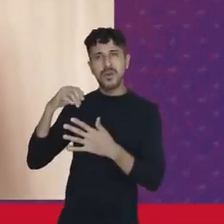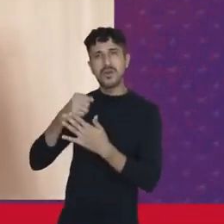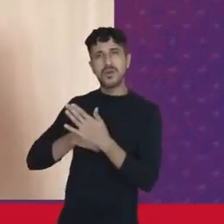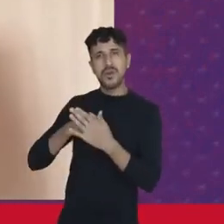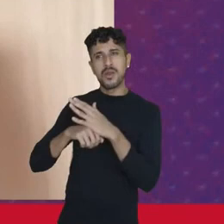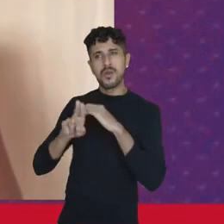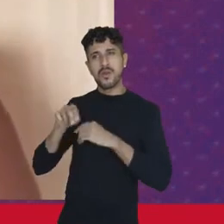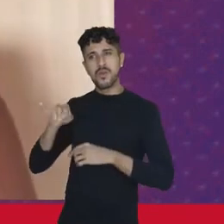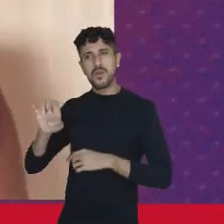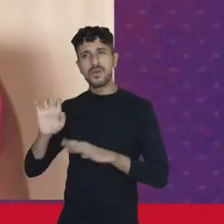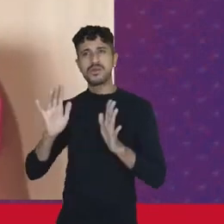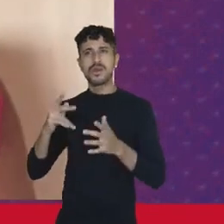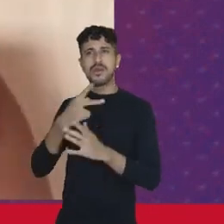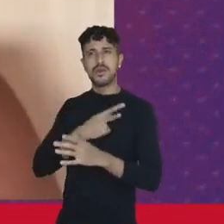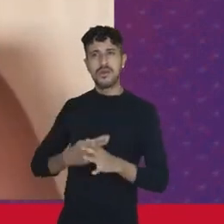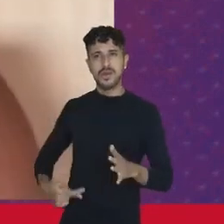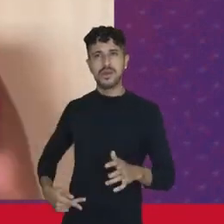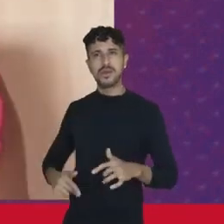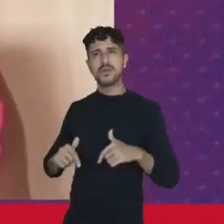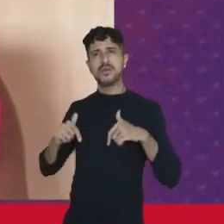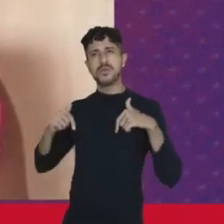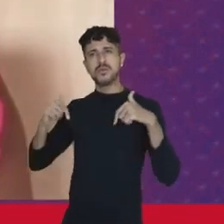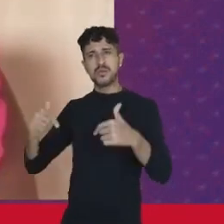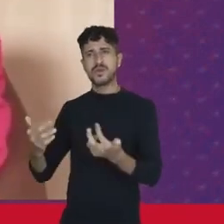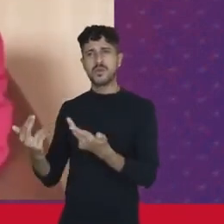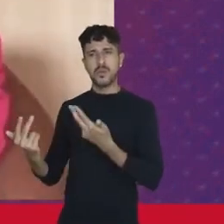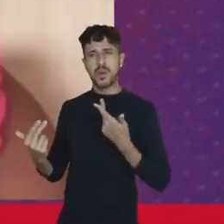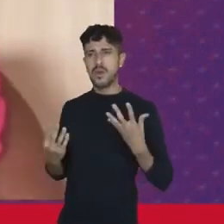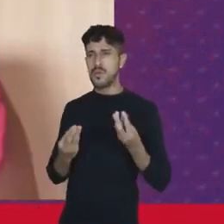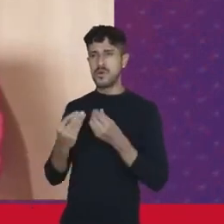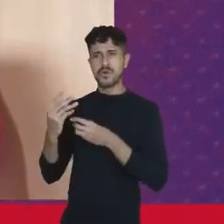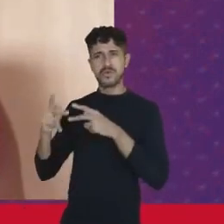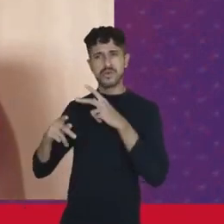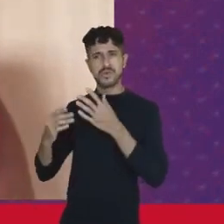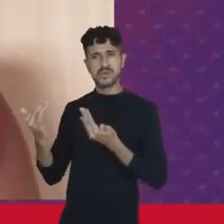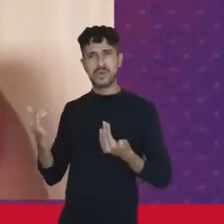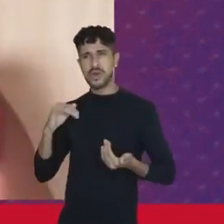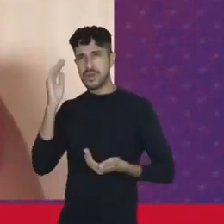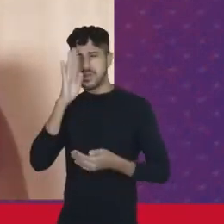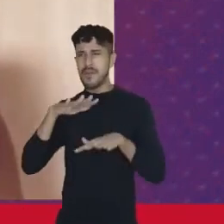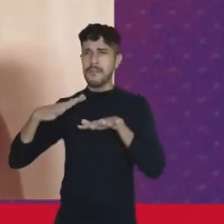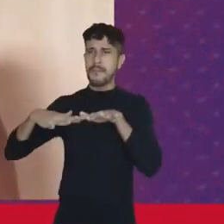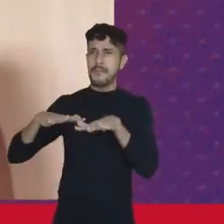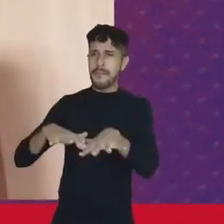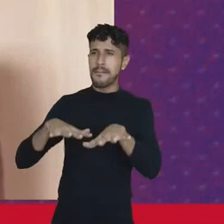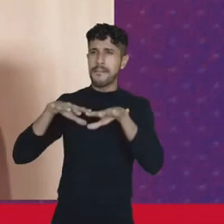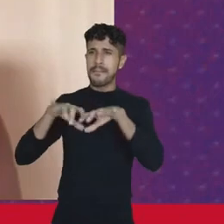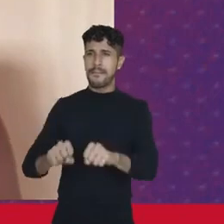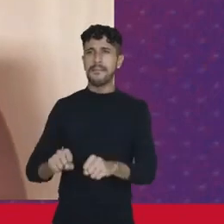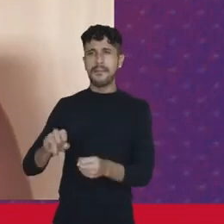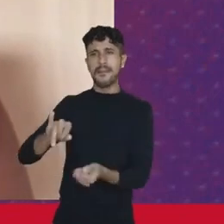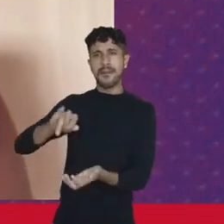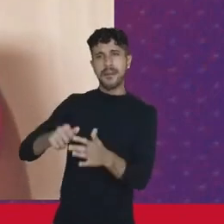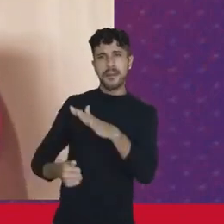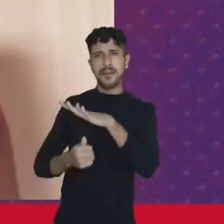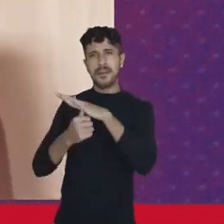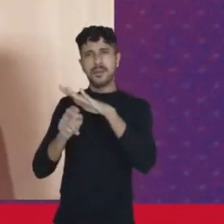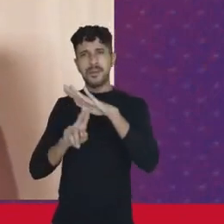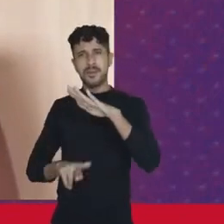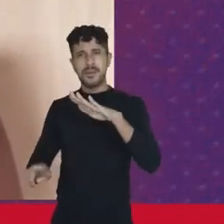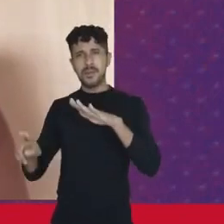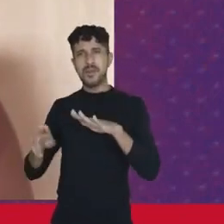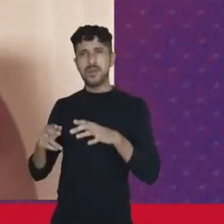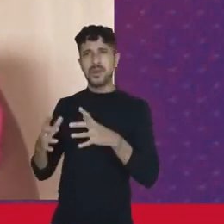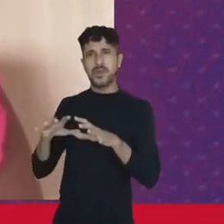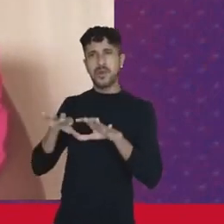a ser presidenta. Me enfrentei, como muitos jovens do Brasil, em várias passeatas ocupando reitorias e universidades, o